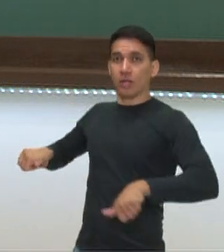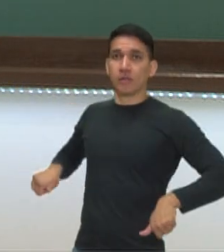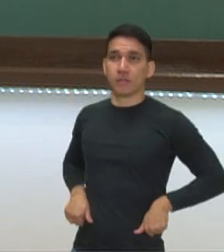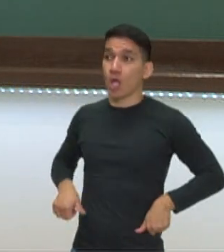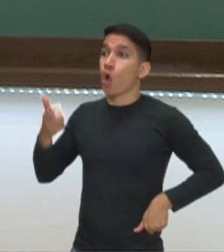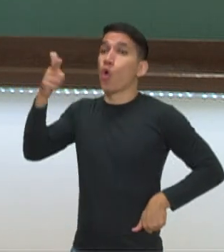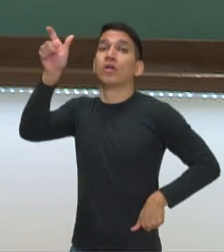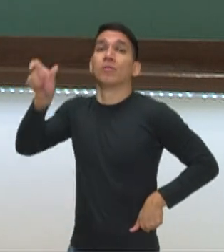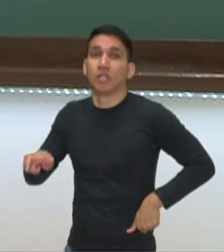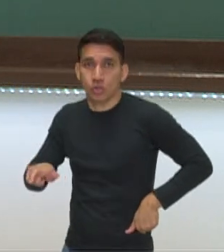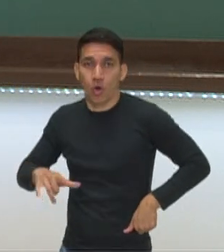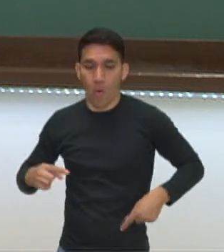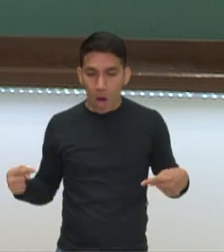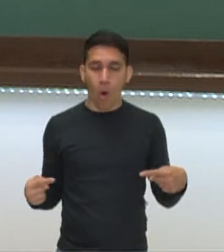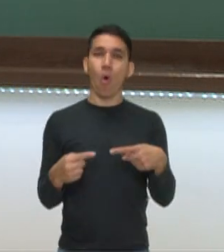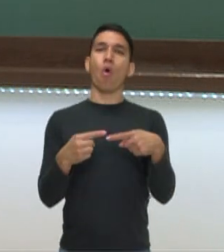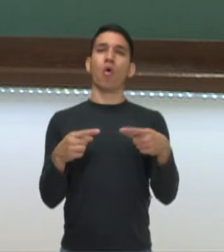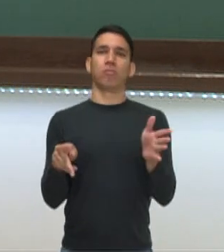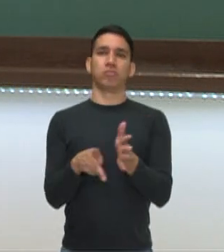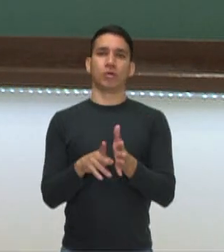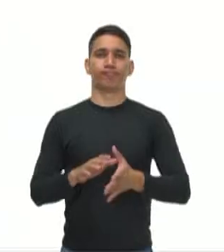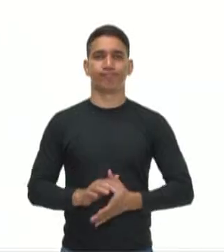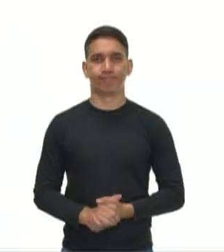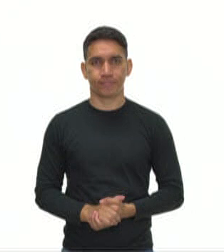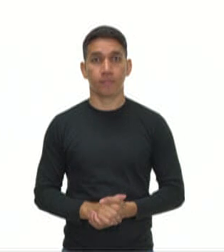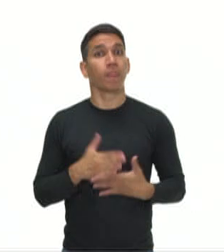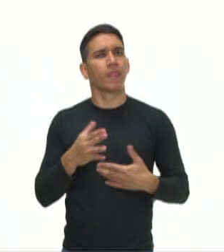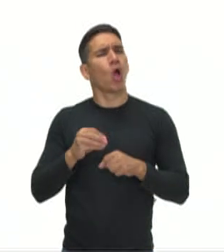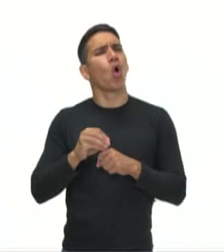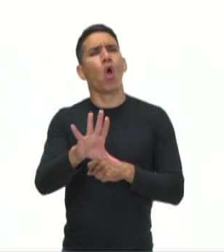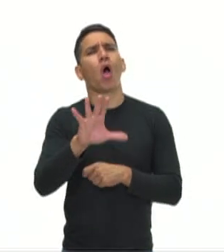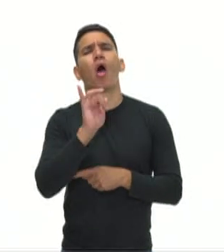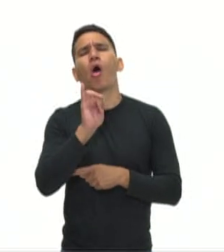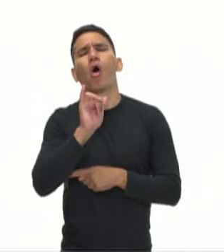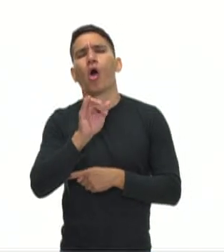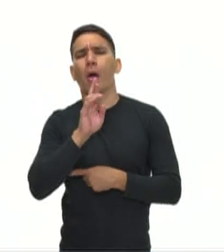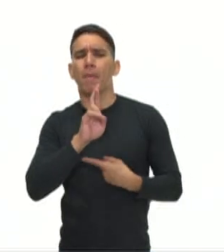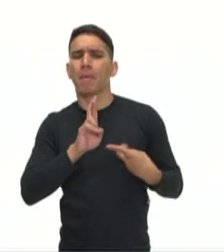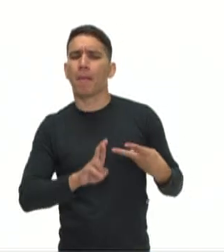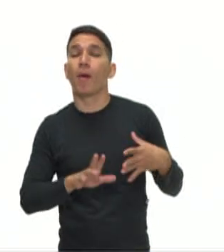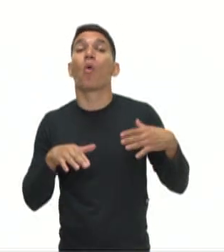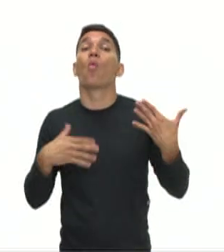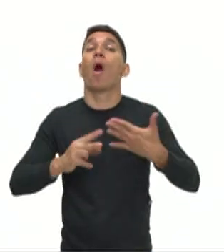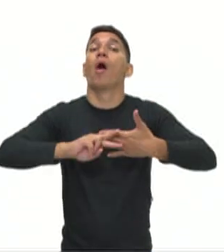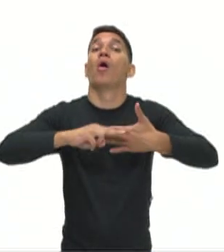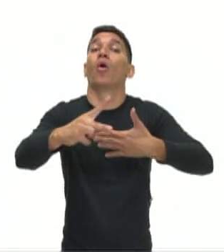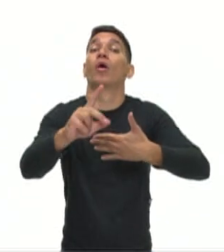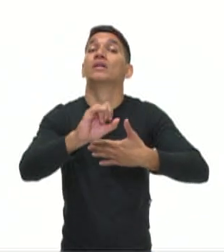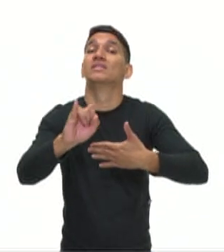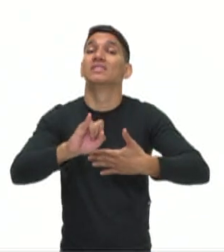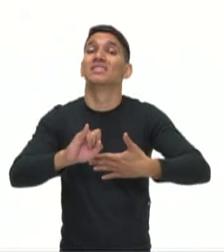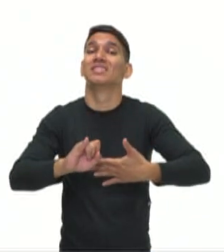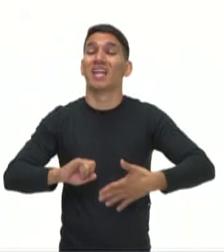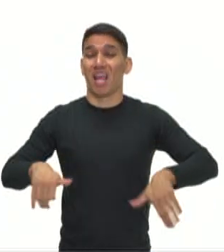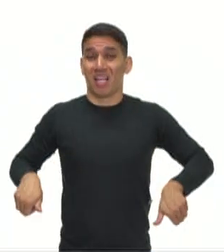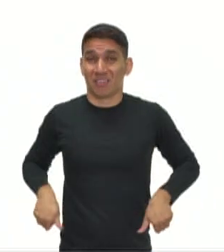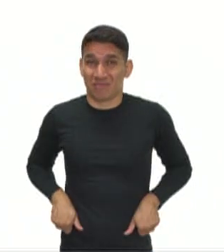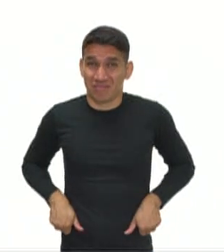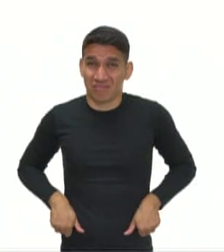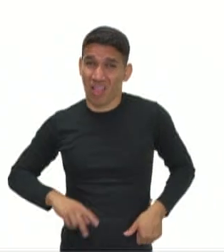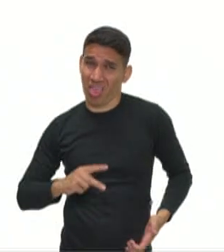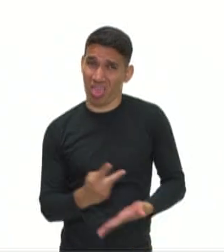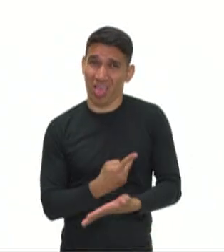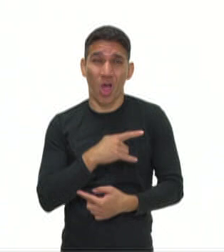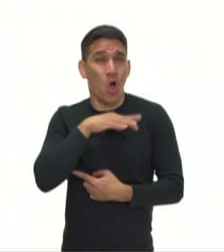que é compatível com ele. Comente então quais são as consequências do mau funcionamento